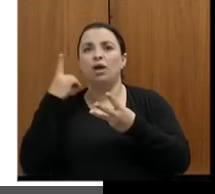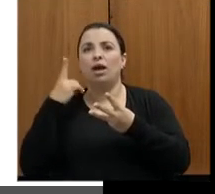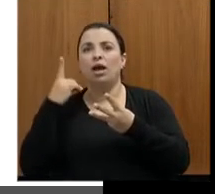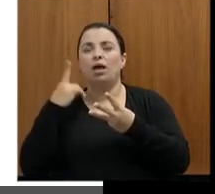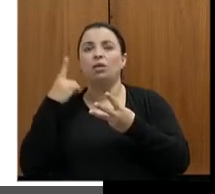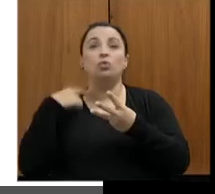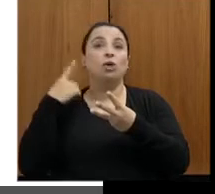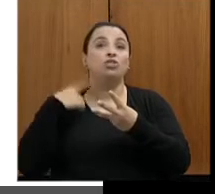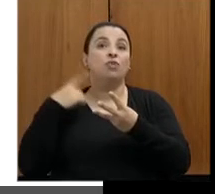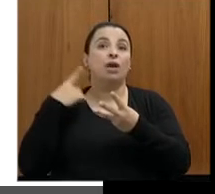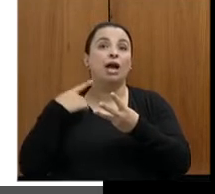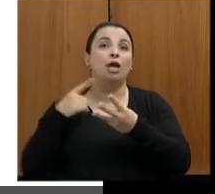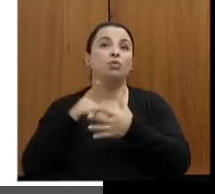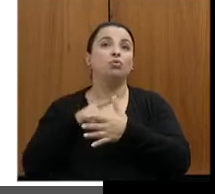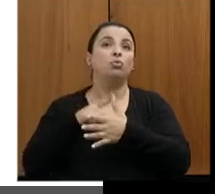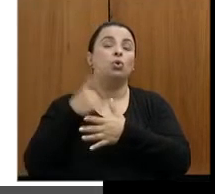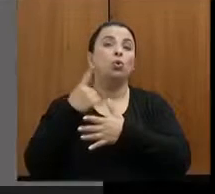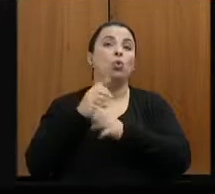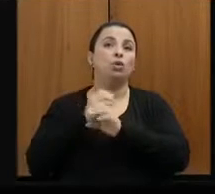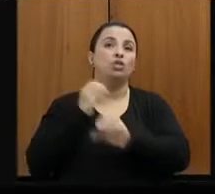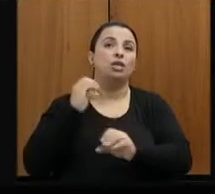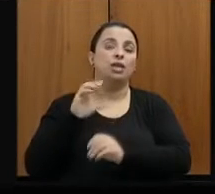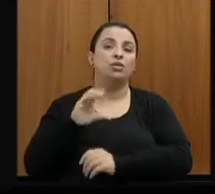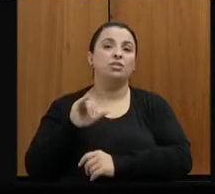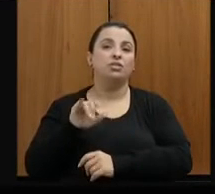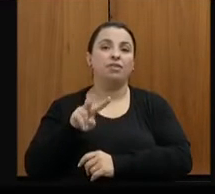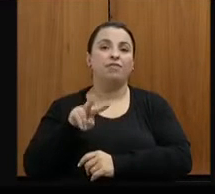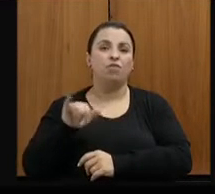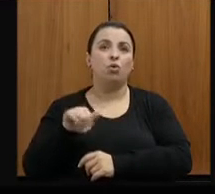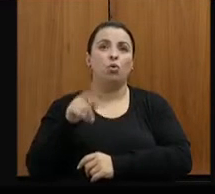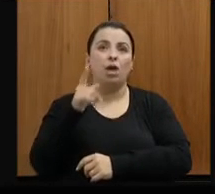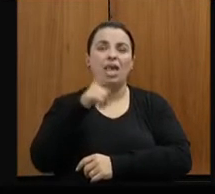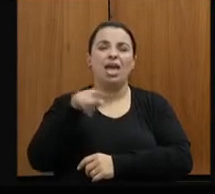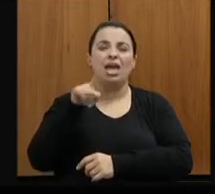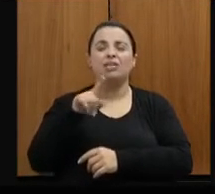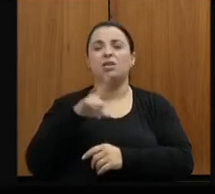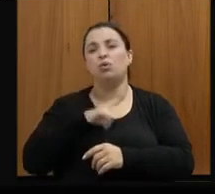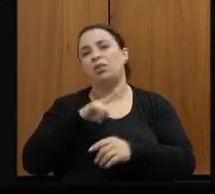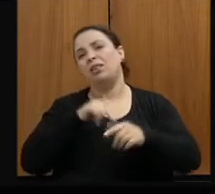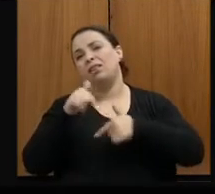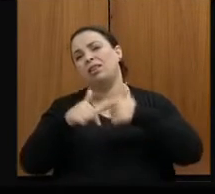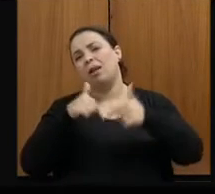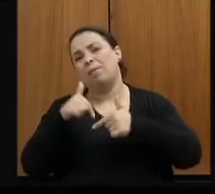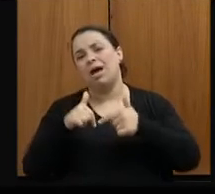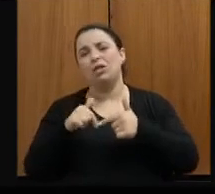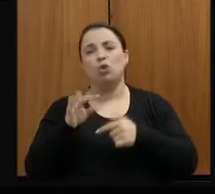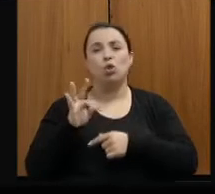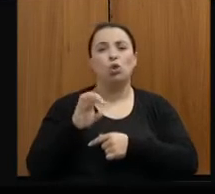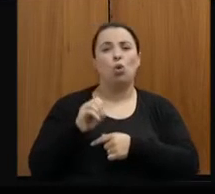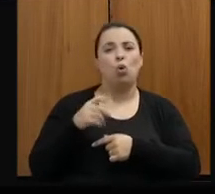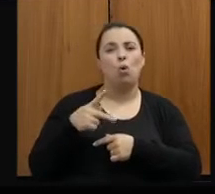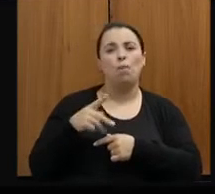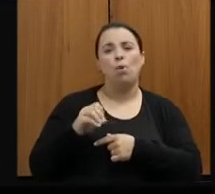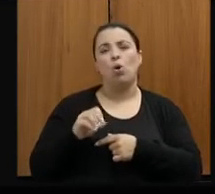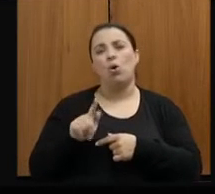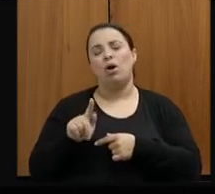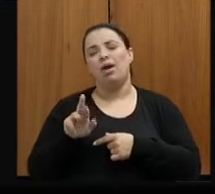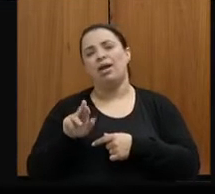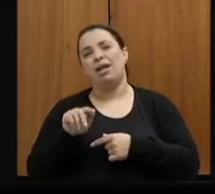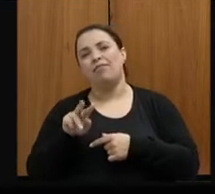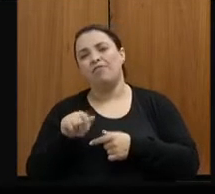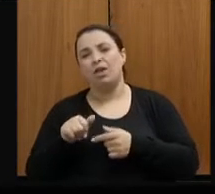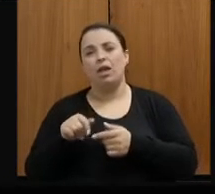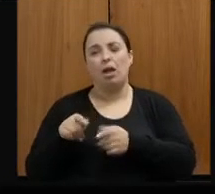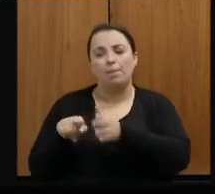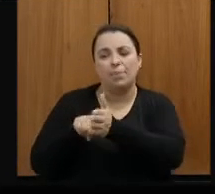a Grimensor, que também faz esse trabalho superimportante de topografia, levantamentos em campo. Temos também dois